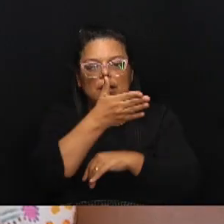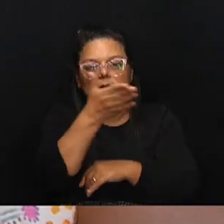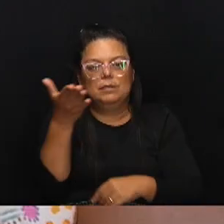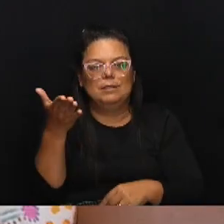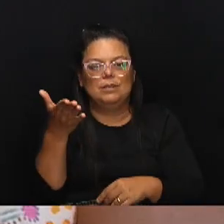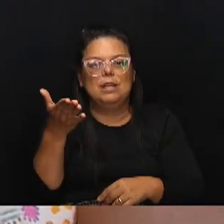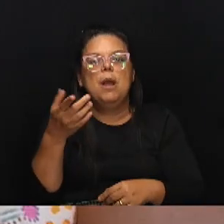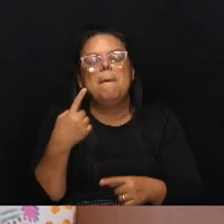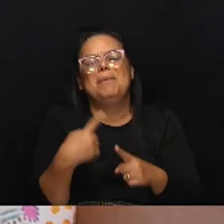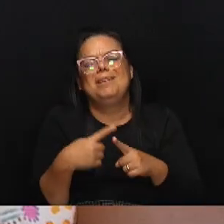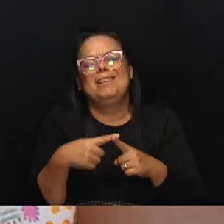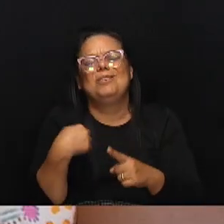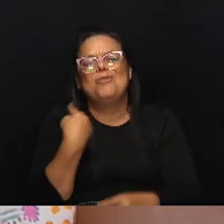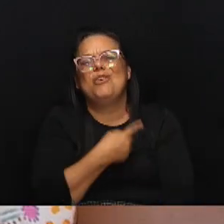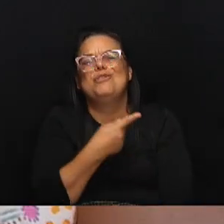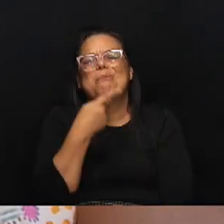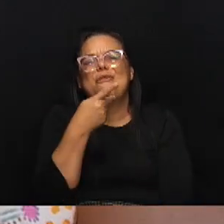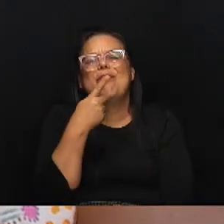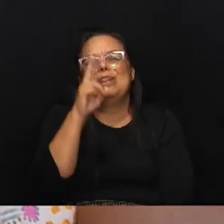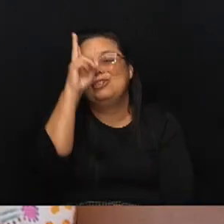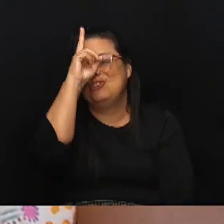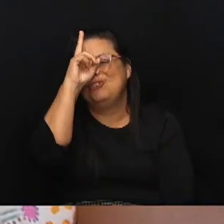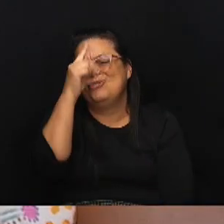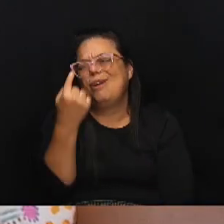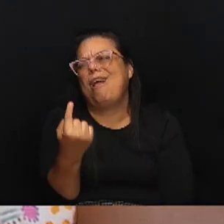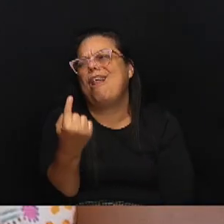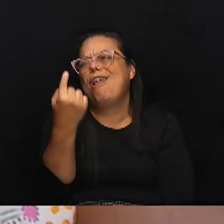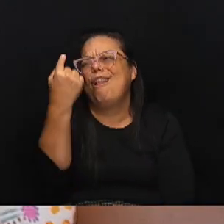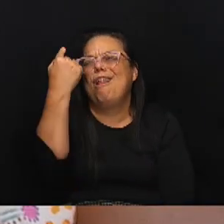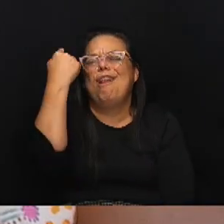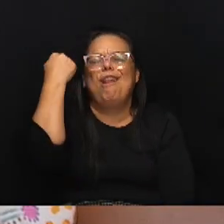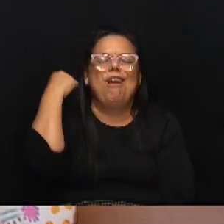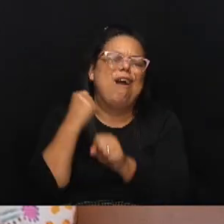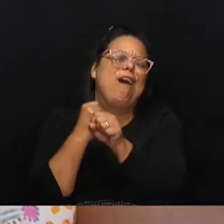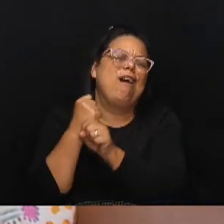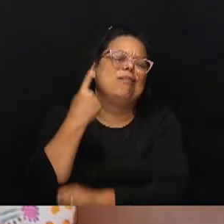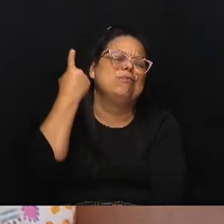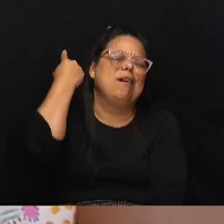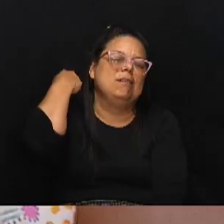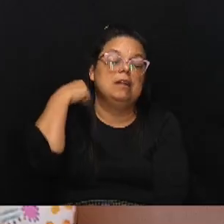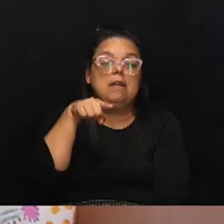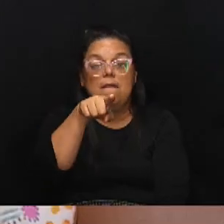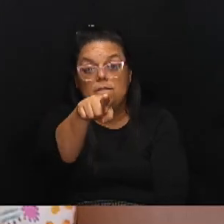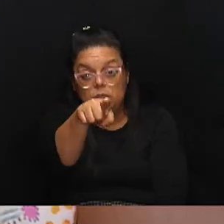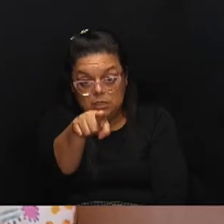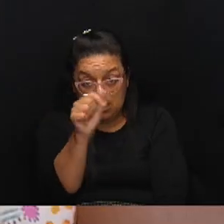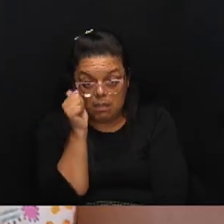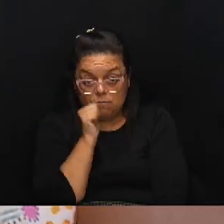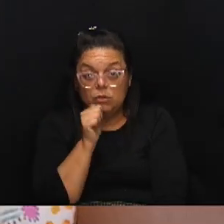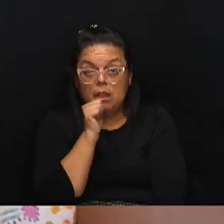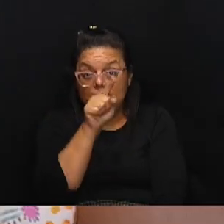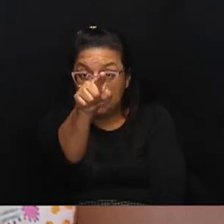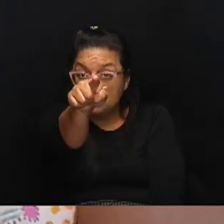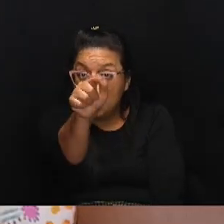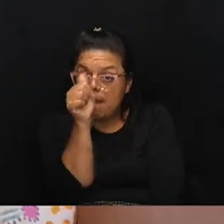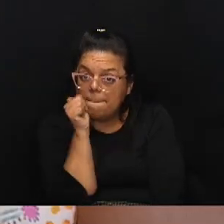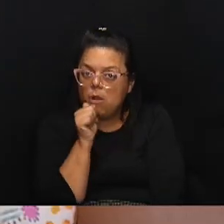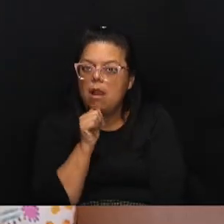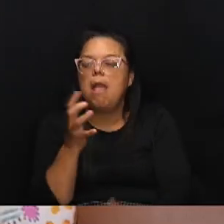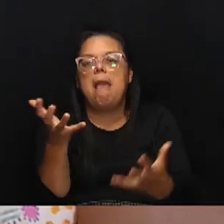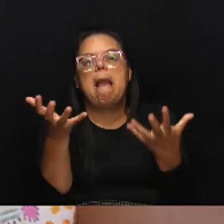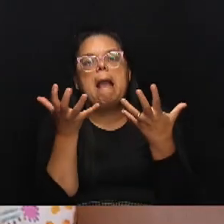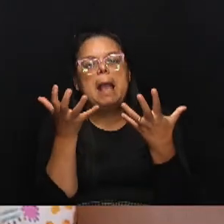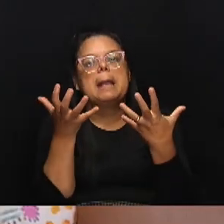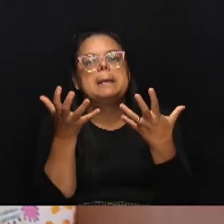está falando lá de muitos 200 anos atrás. Você, mulher, preste atenção. Se você quiser ser emancipada